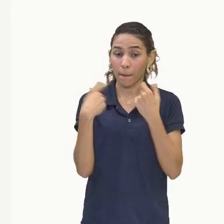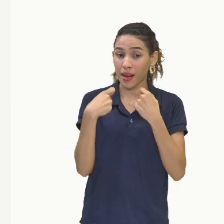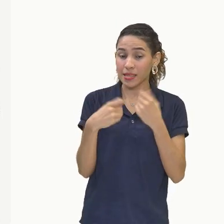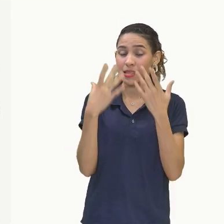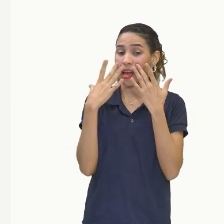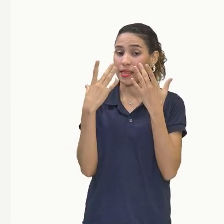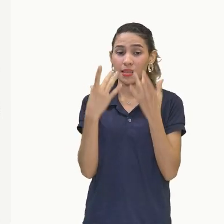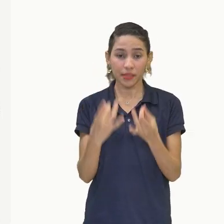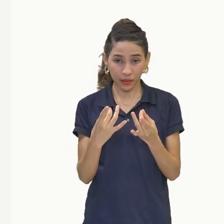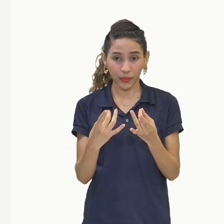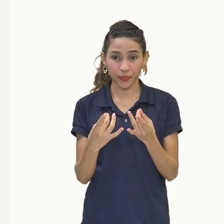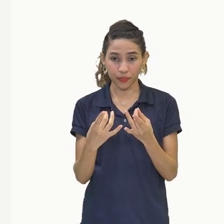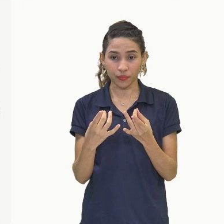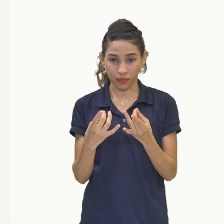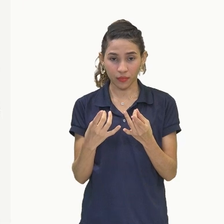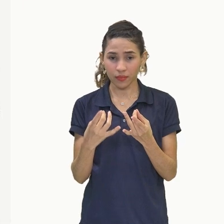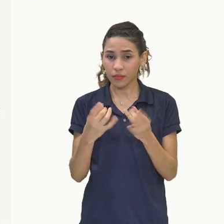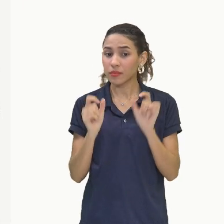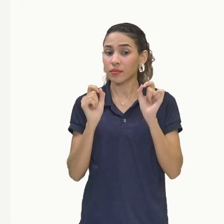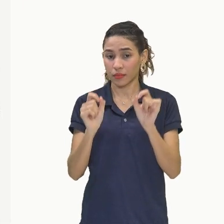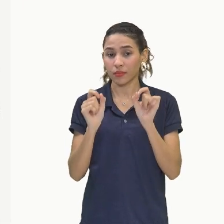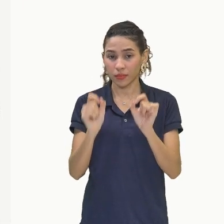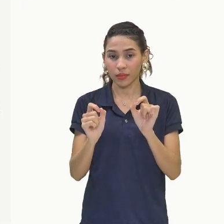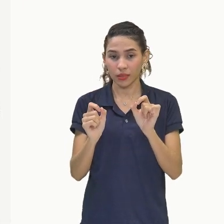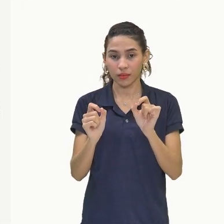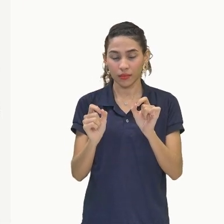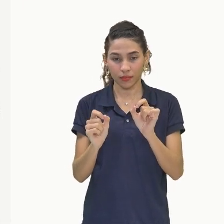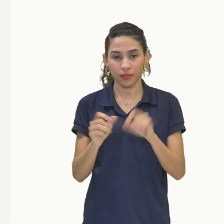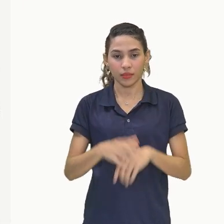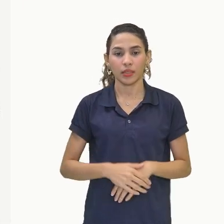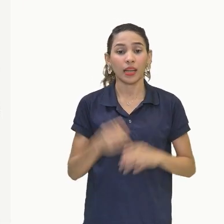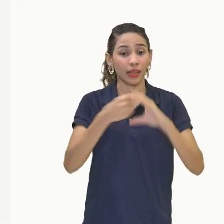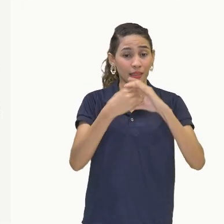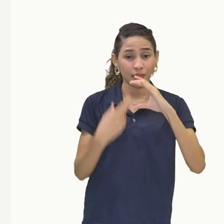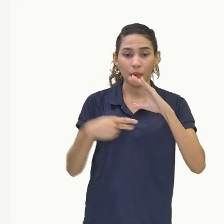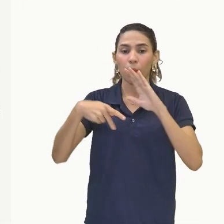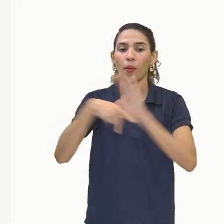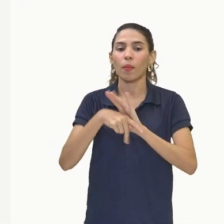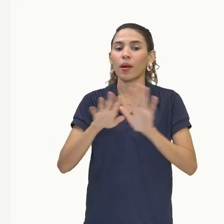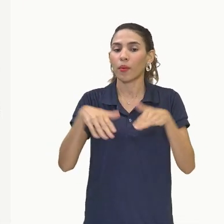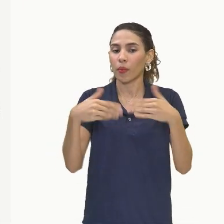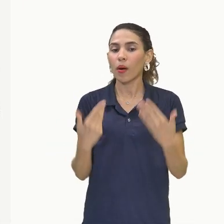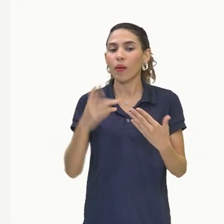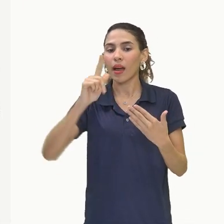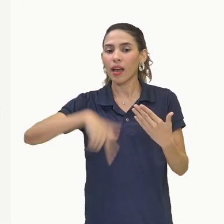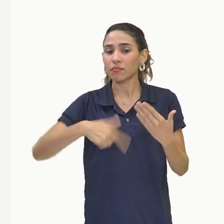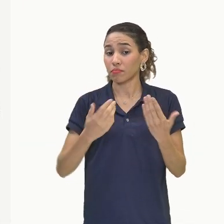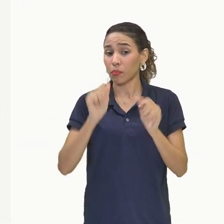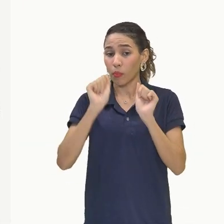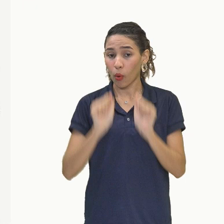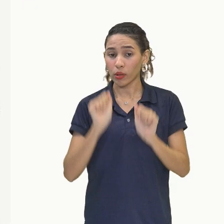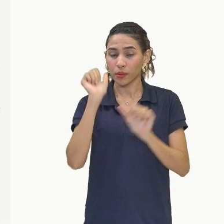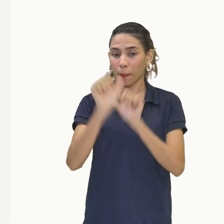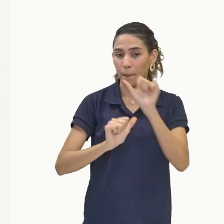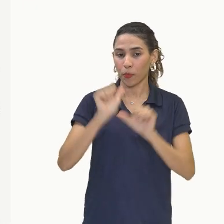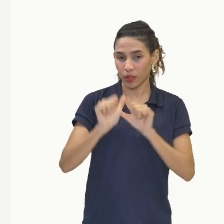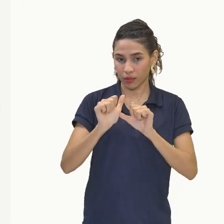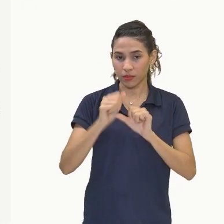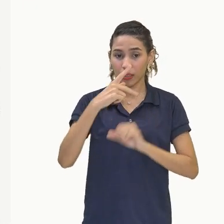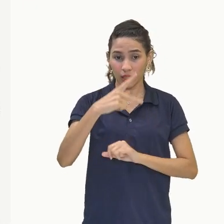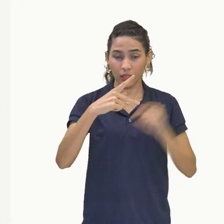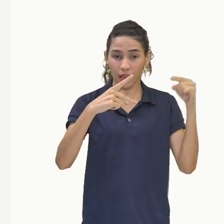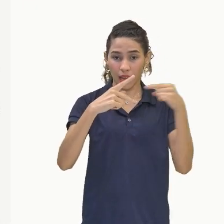prestar bastante atenção em quem? Nessas grandezas. Qual é a grandeza que pode variar? A potência